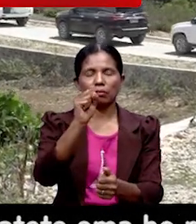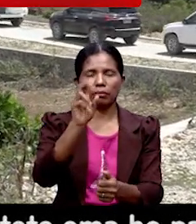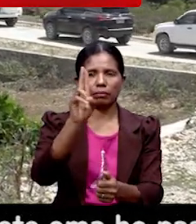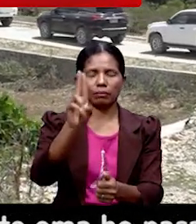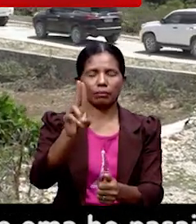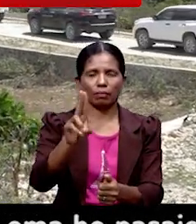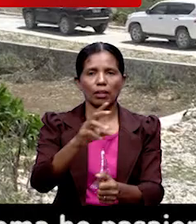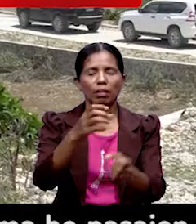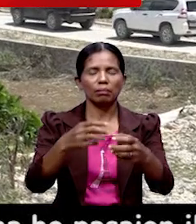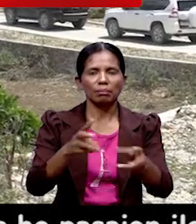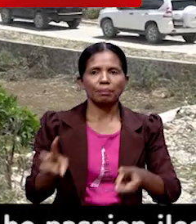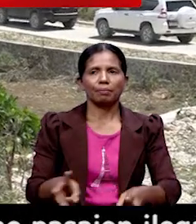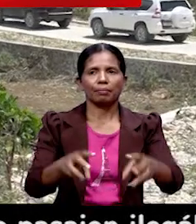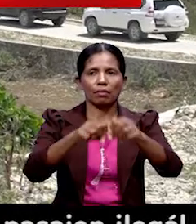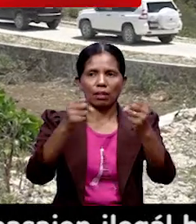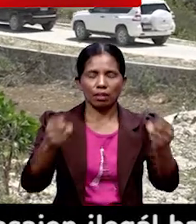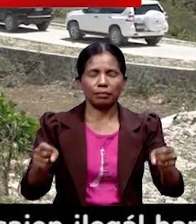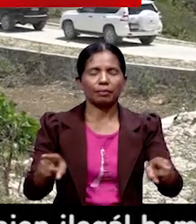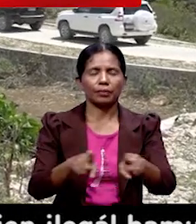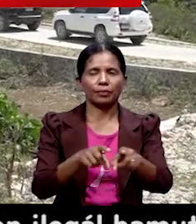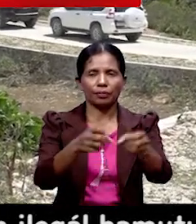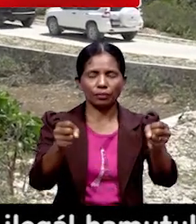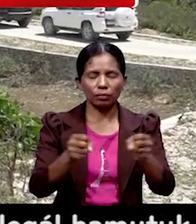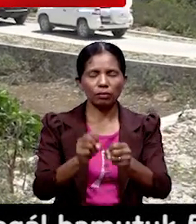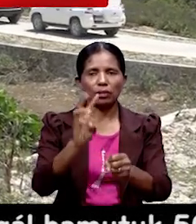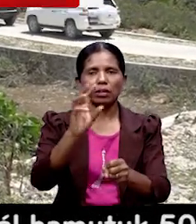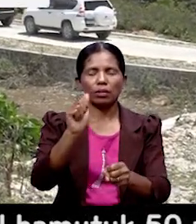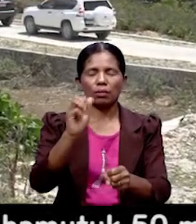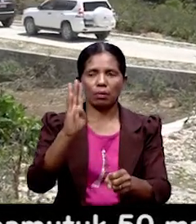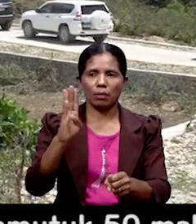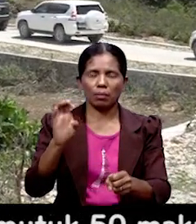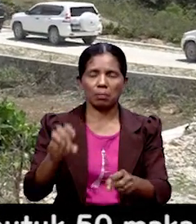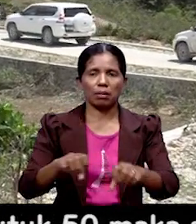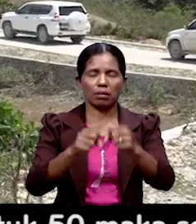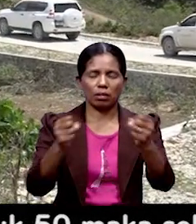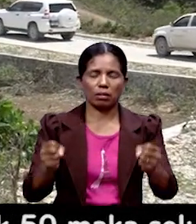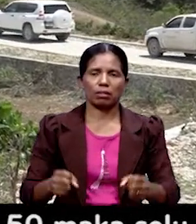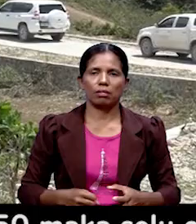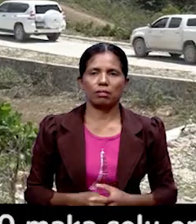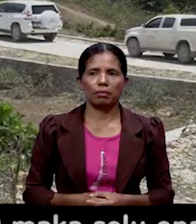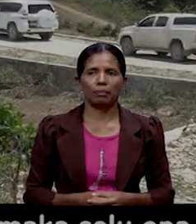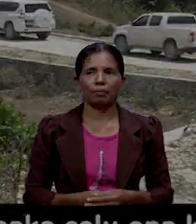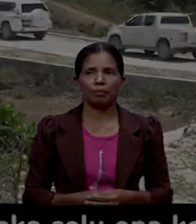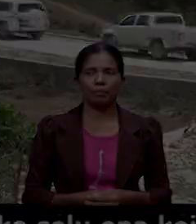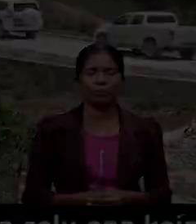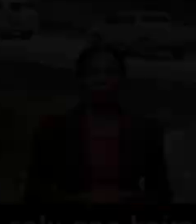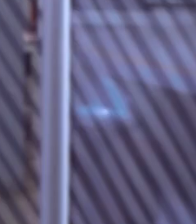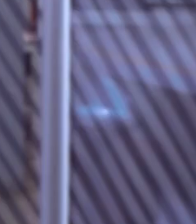estrada grave, hanesan suku Wabubu, ho suku Nahareka. Bem-vinda, Ximenes,